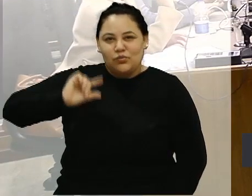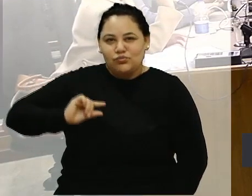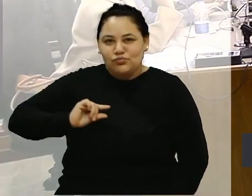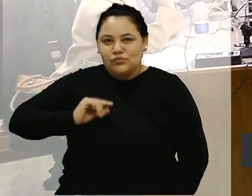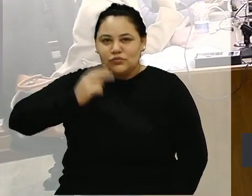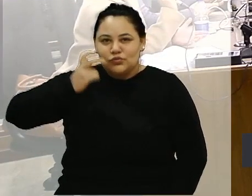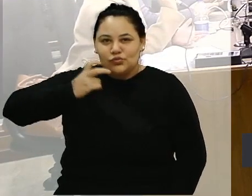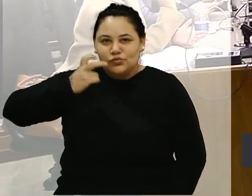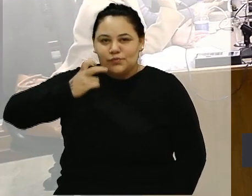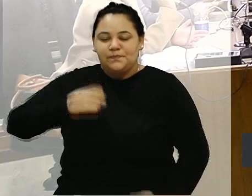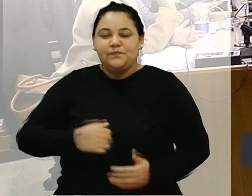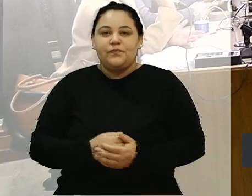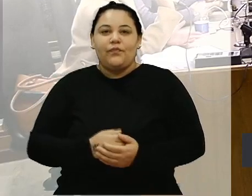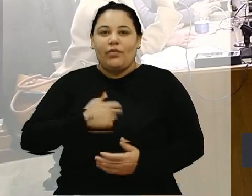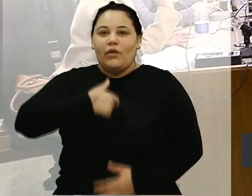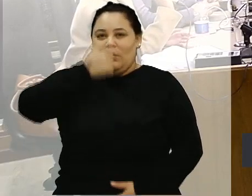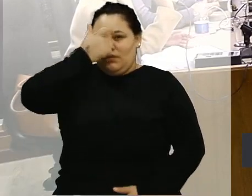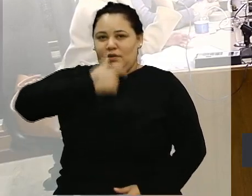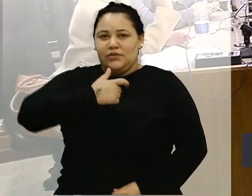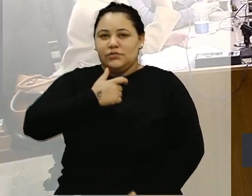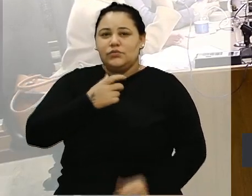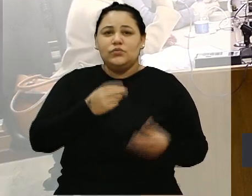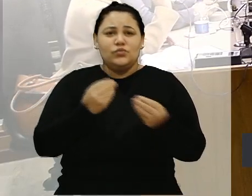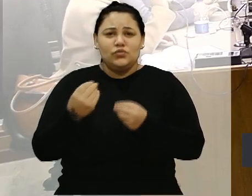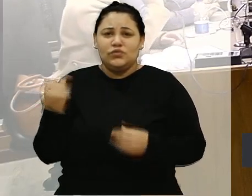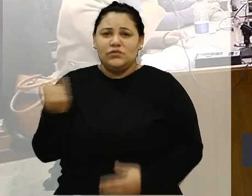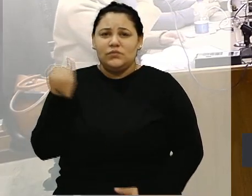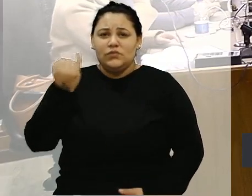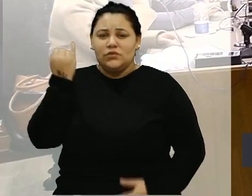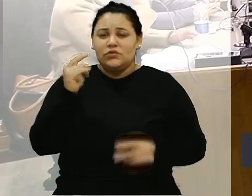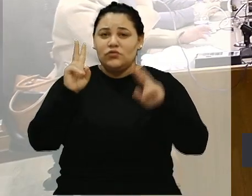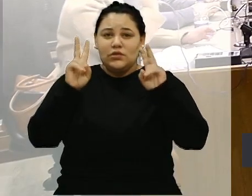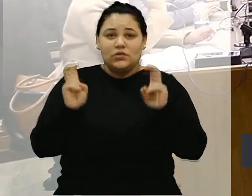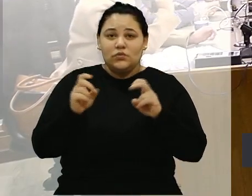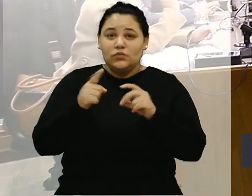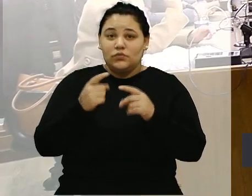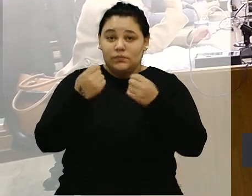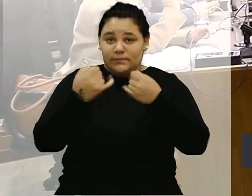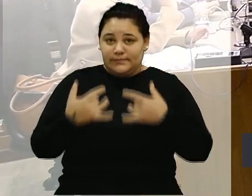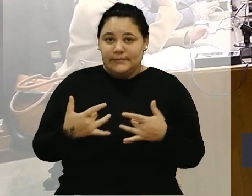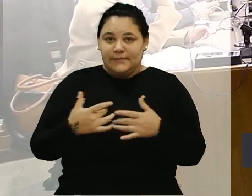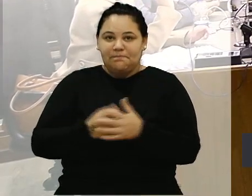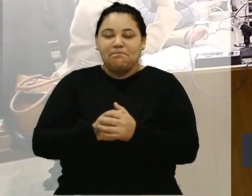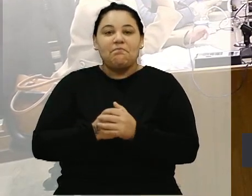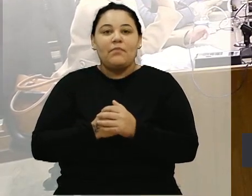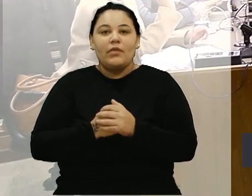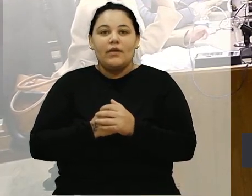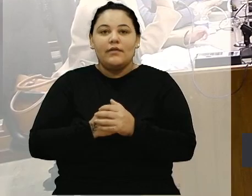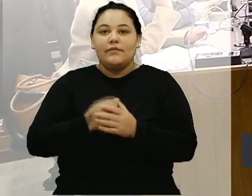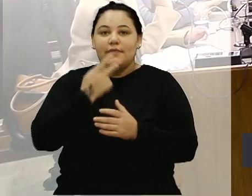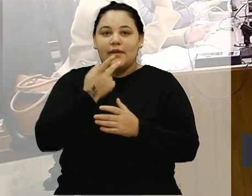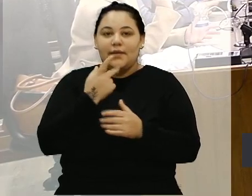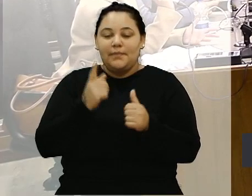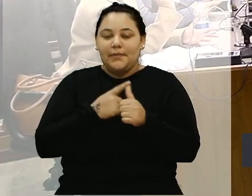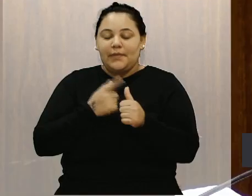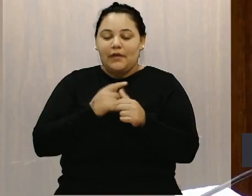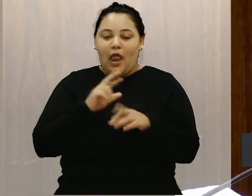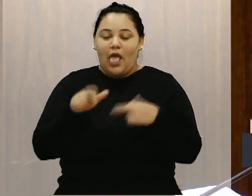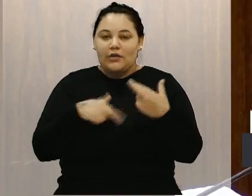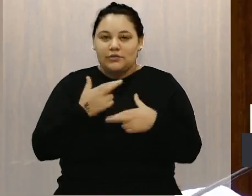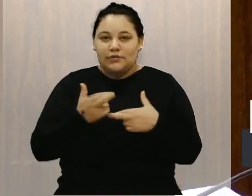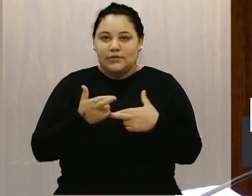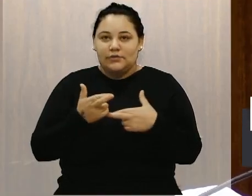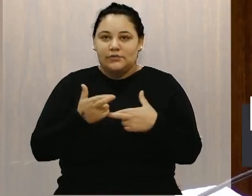Eu acho muito importante o tema que você traz, falar primeiro em relação ao assoreamento dos